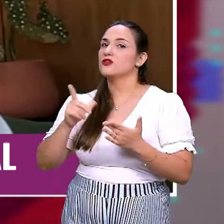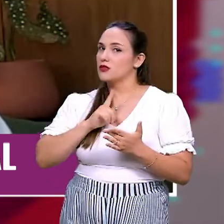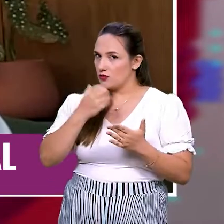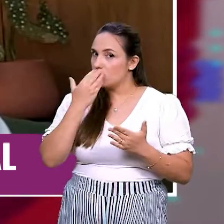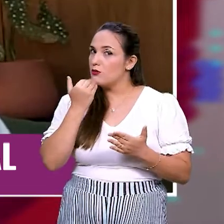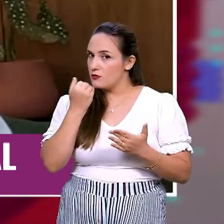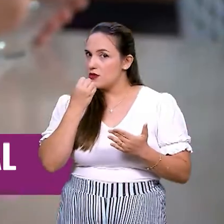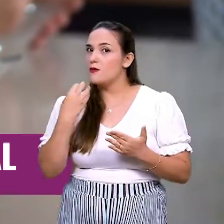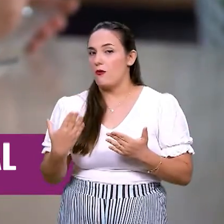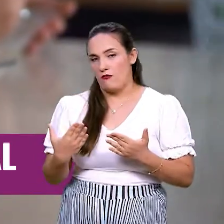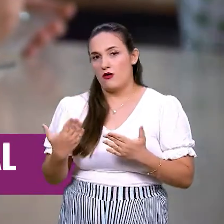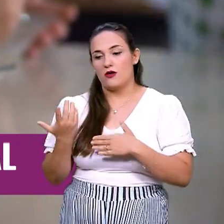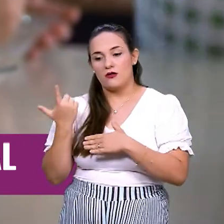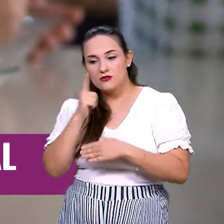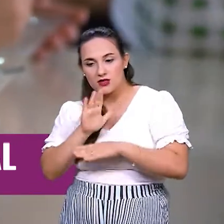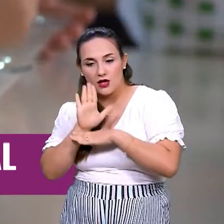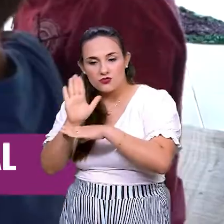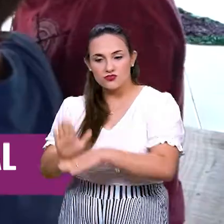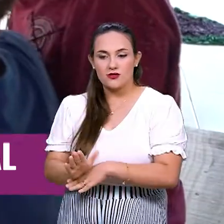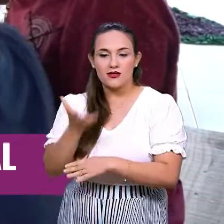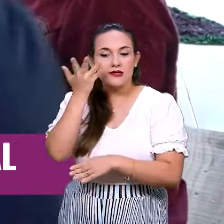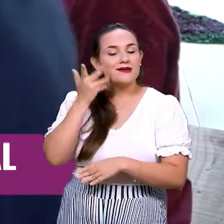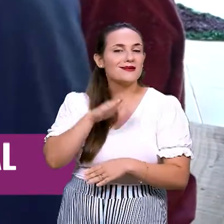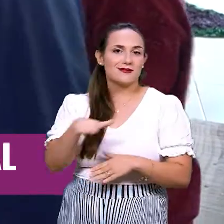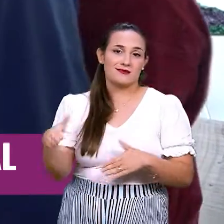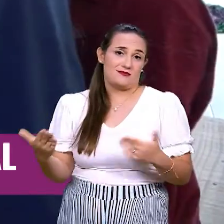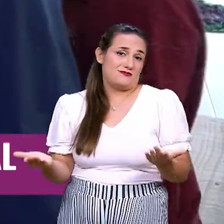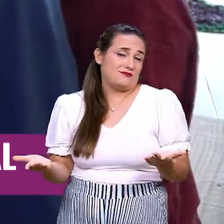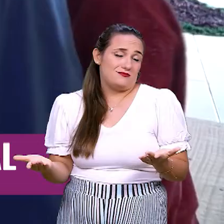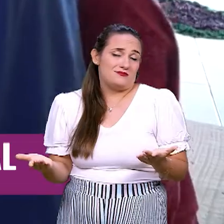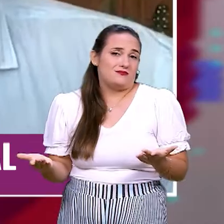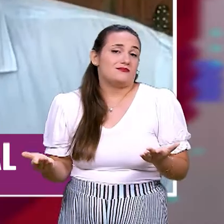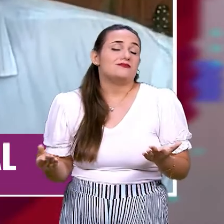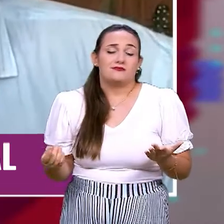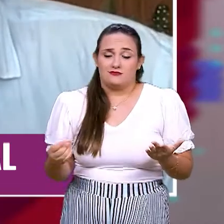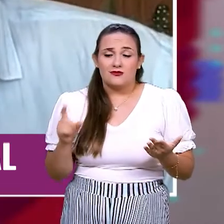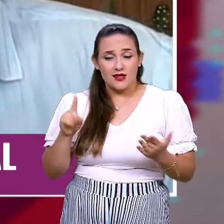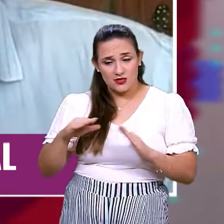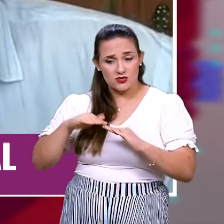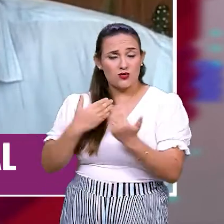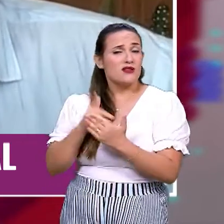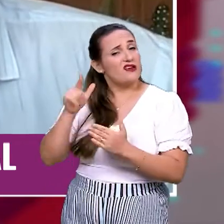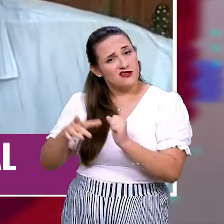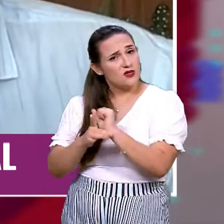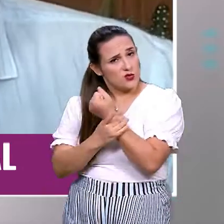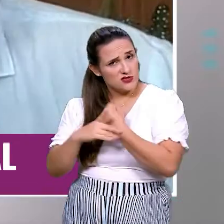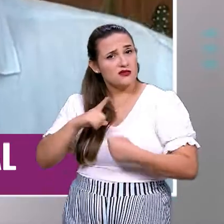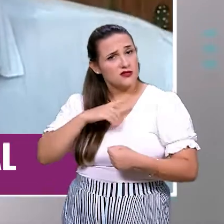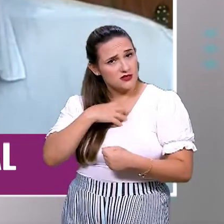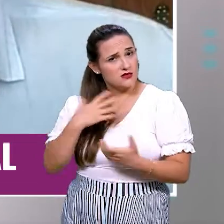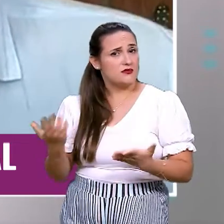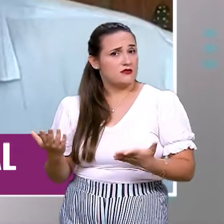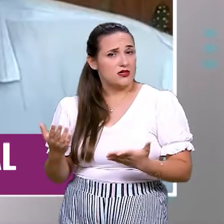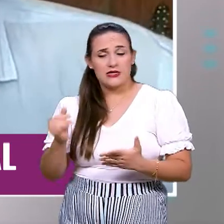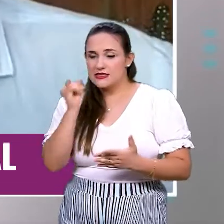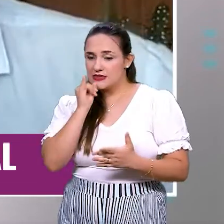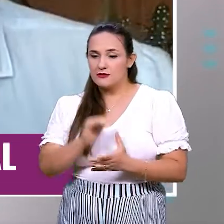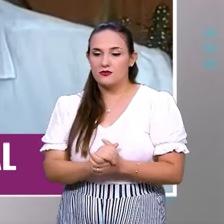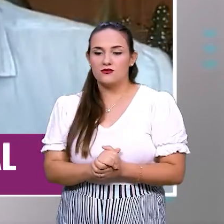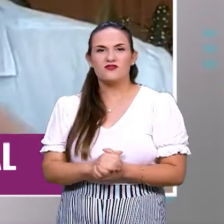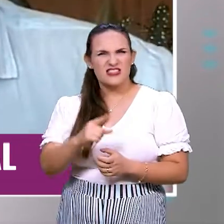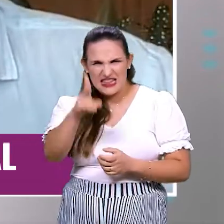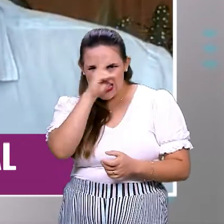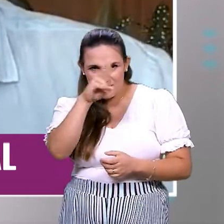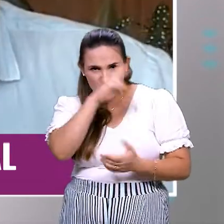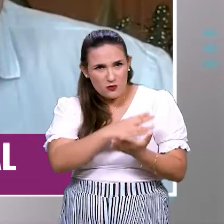fornecem alimentos, o que ajuda a nutrir as nossas crianças. Então, assim, as escolas são ambientes seguros. Então, quando no começo do ano a